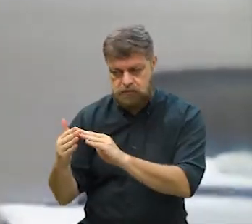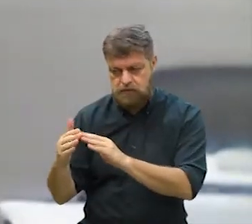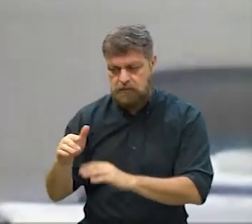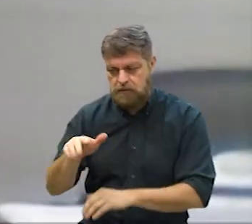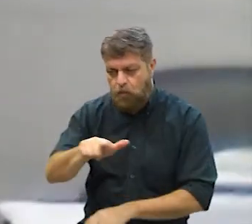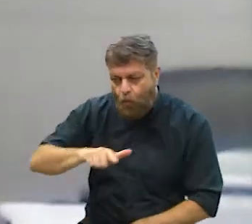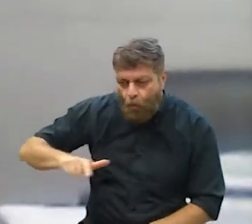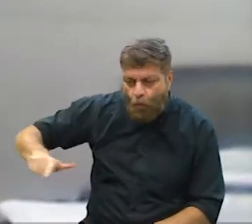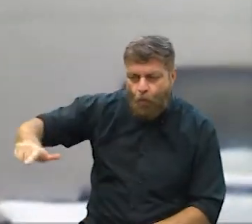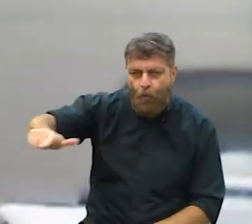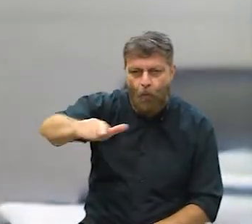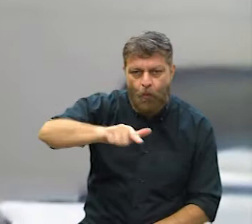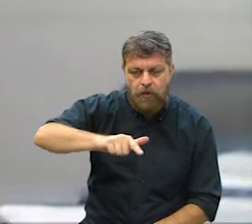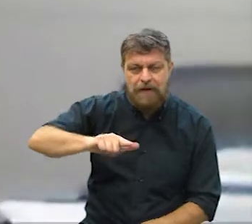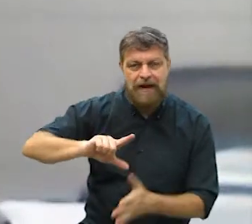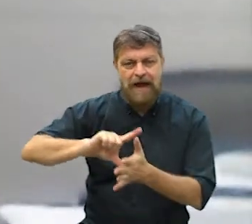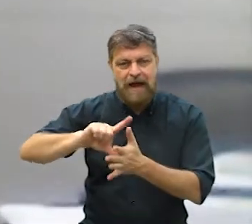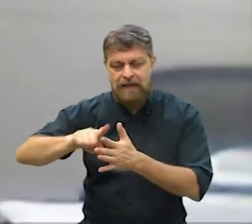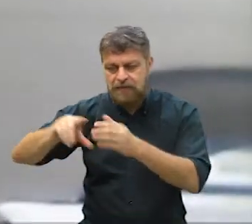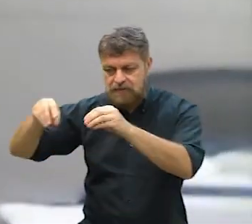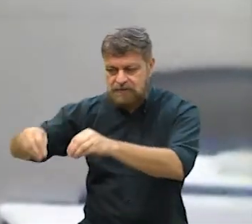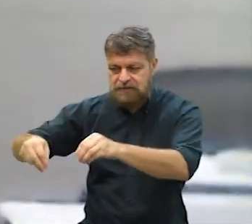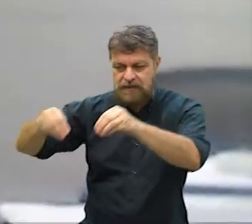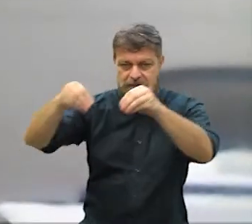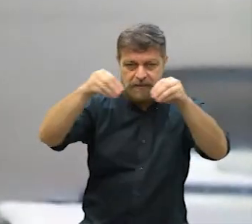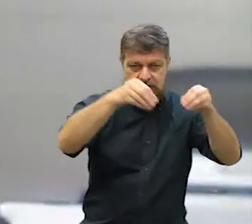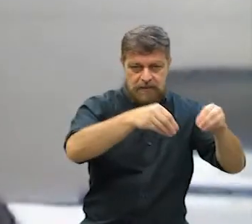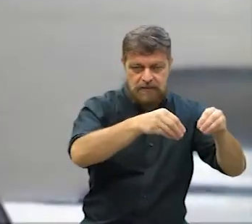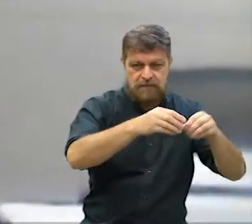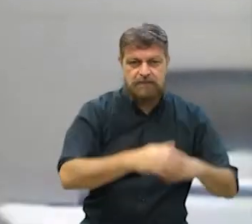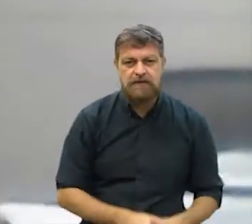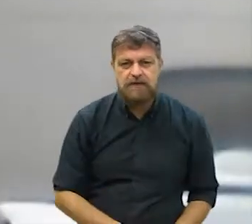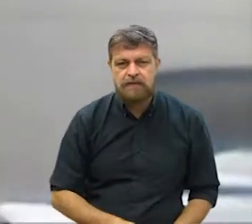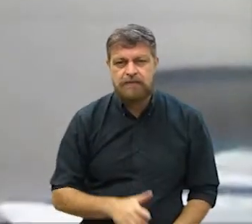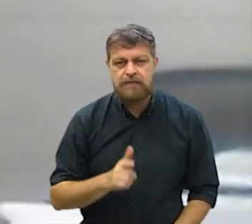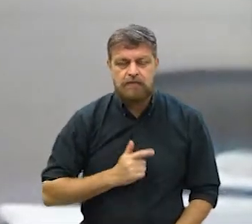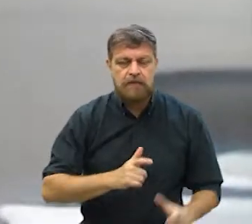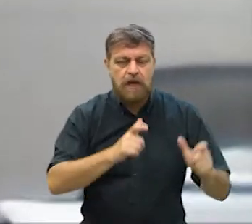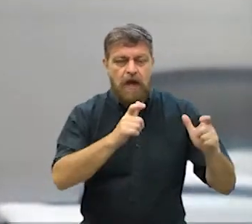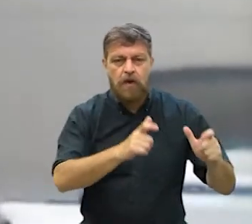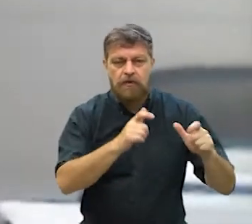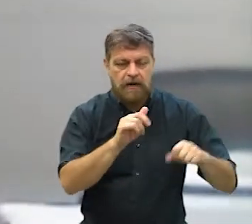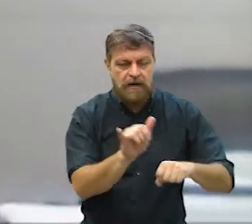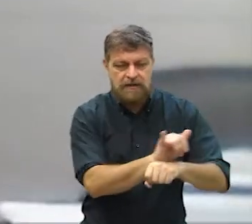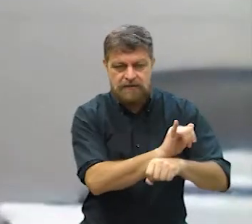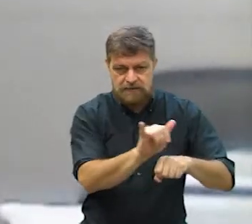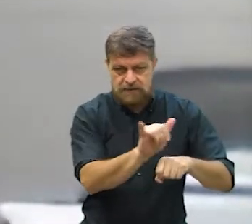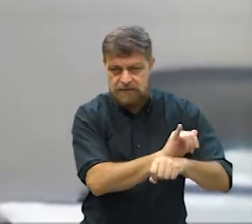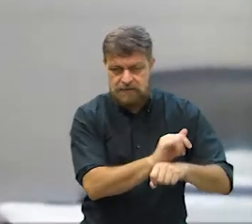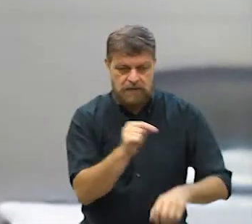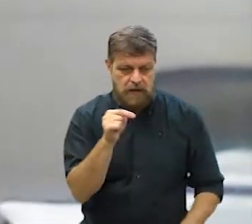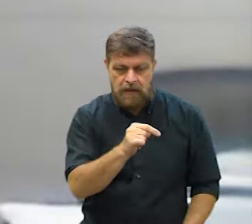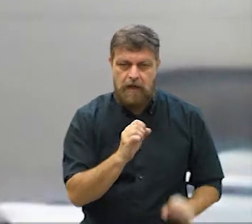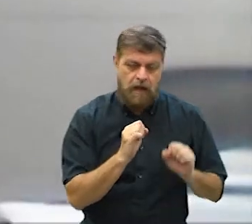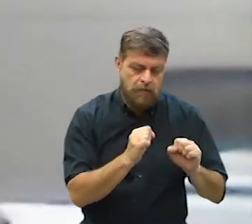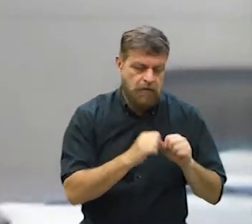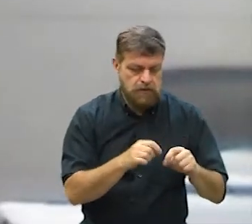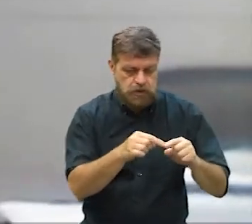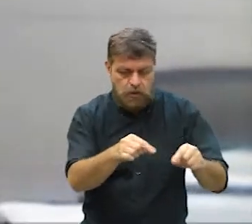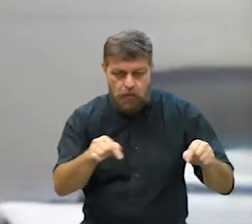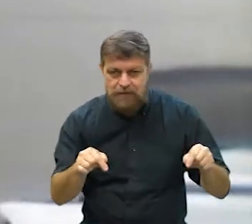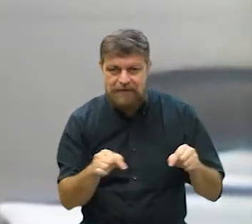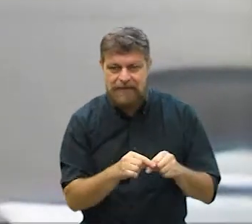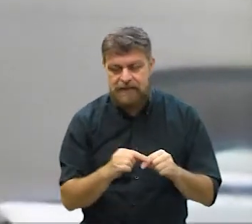áreas e vamos transferindo-as, tá, para onde houver opção, seja